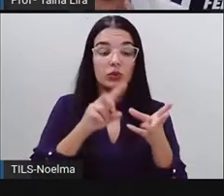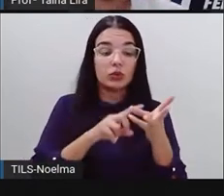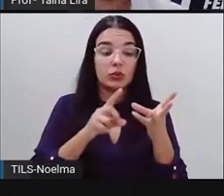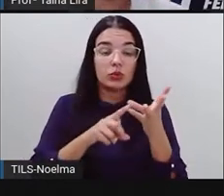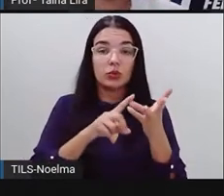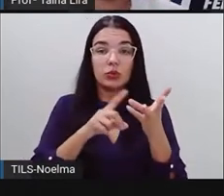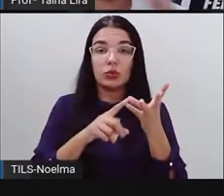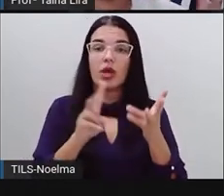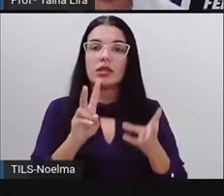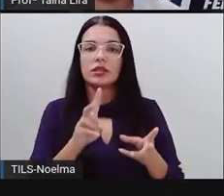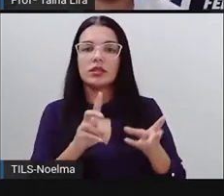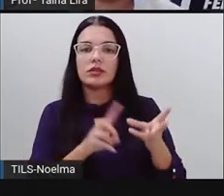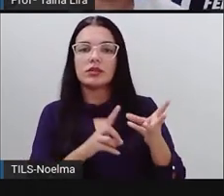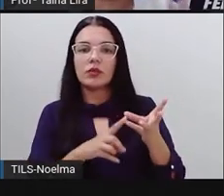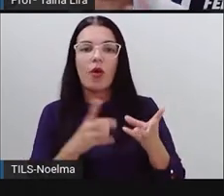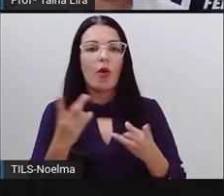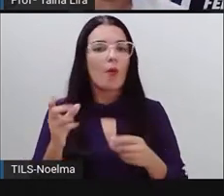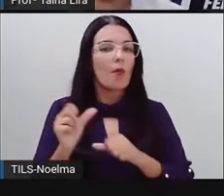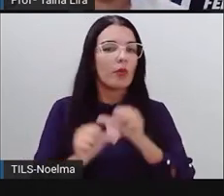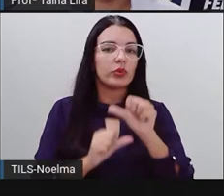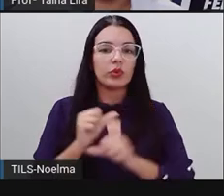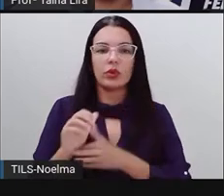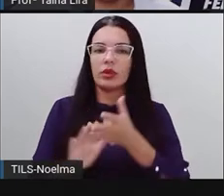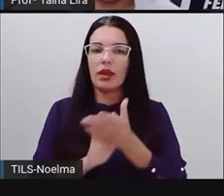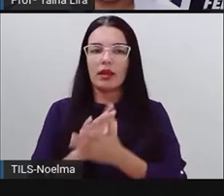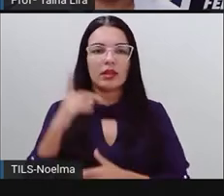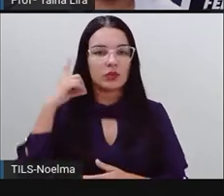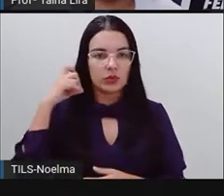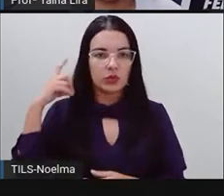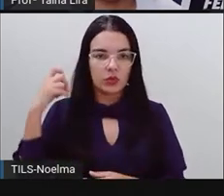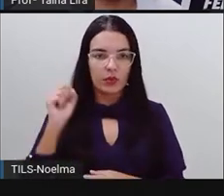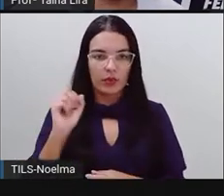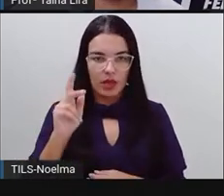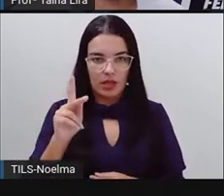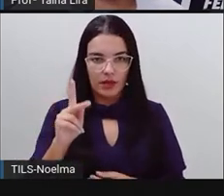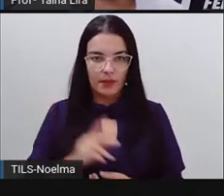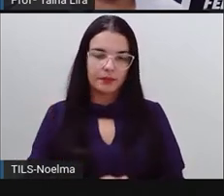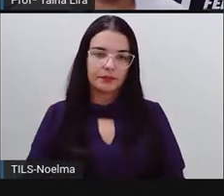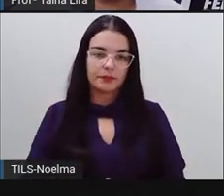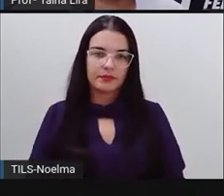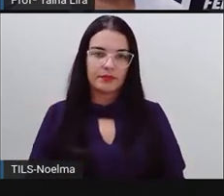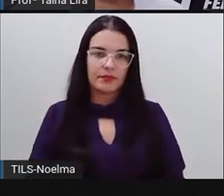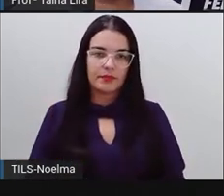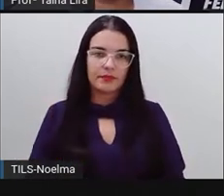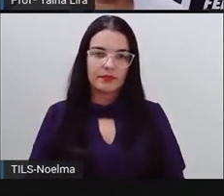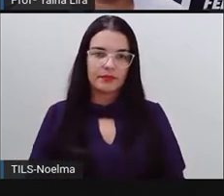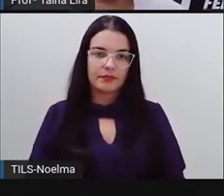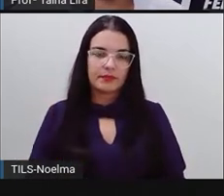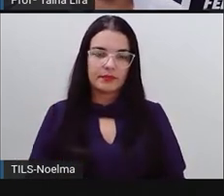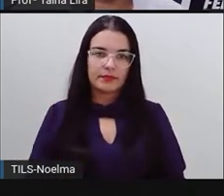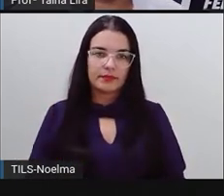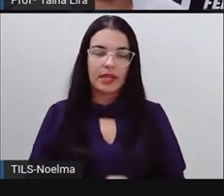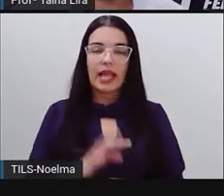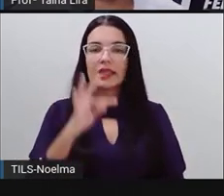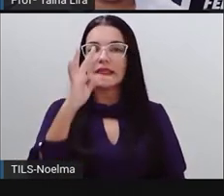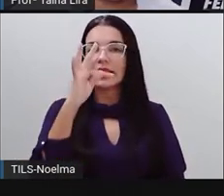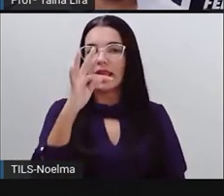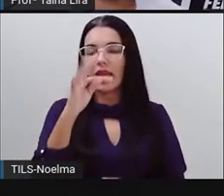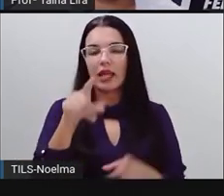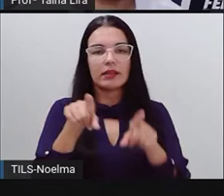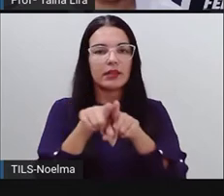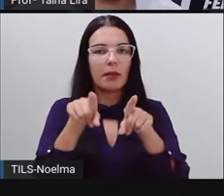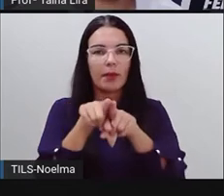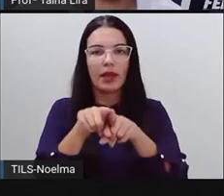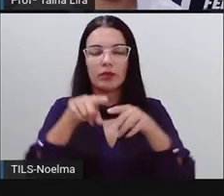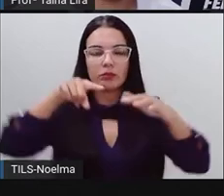de duas vogais diferentes e não mudou o som Tá bom então Ó o ter pede